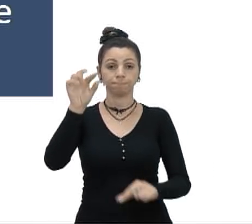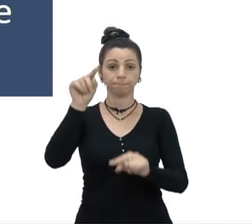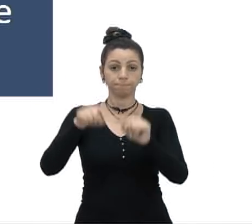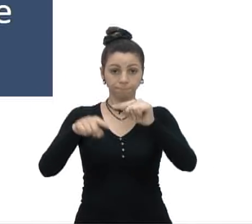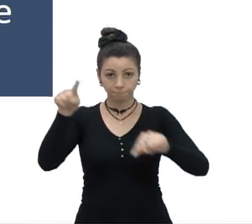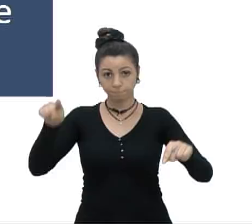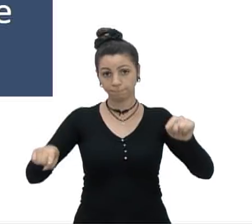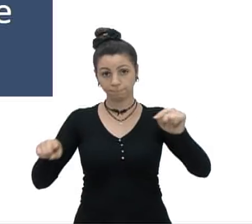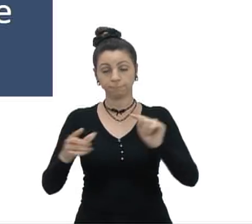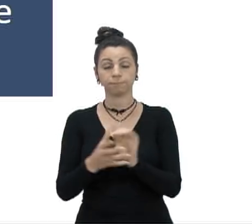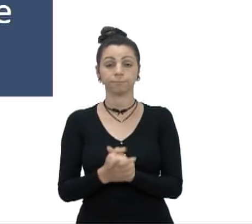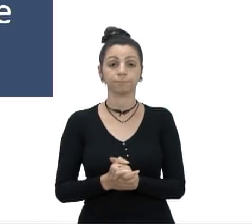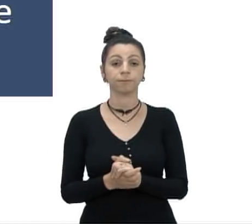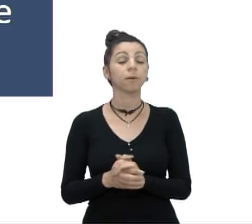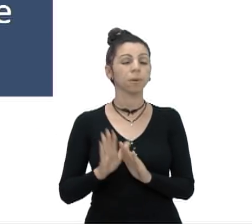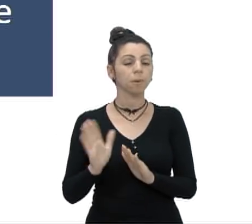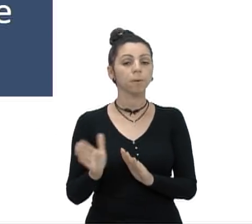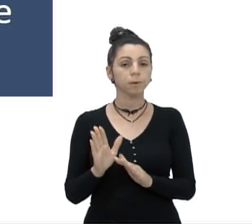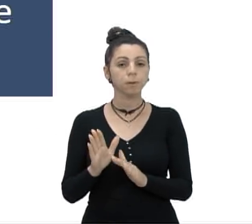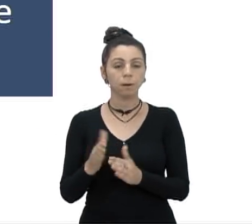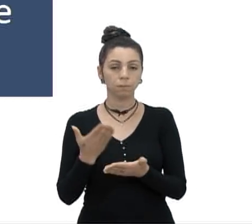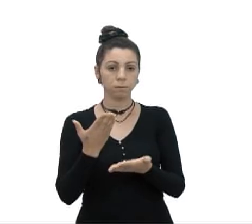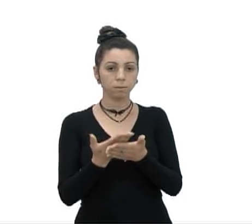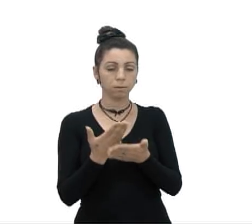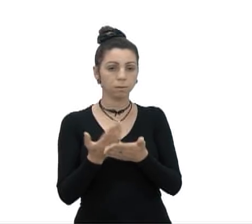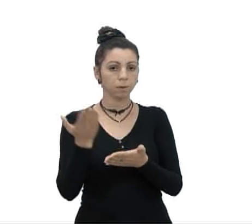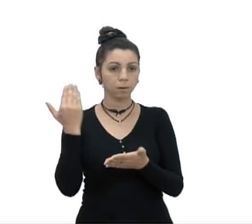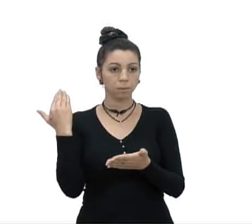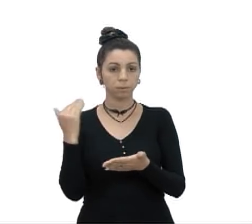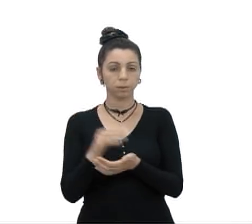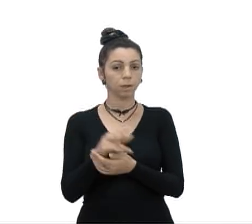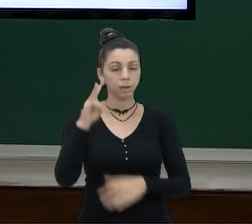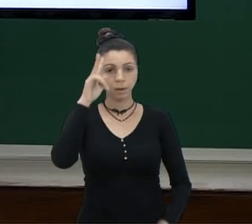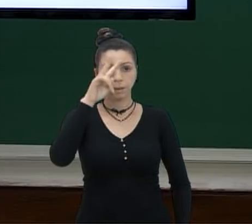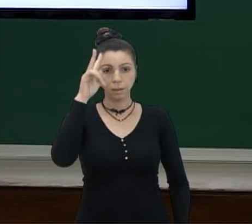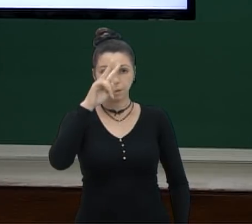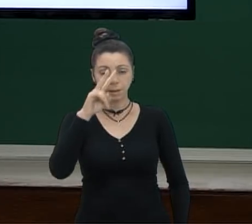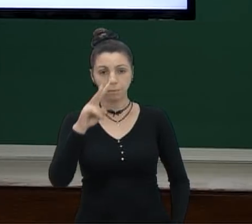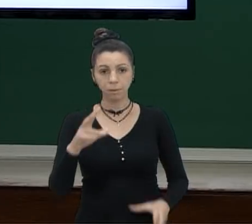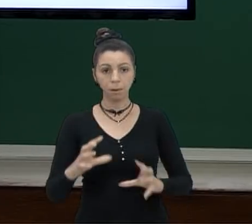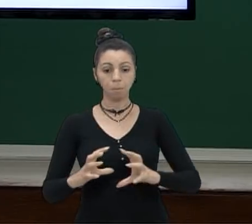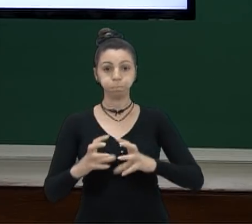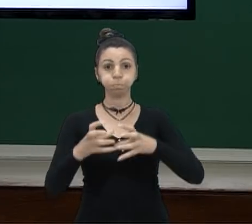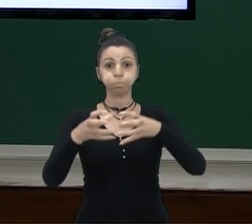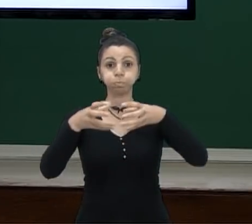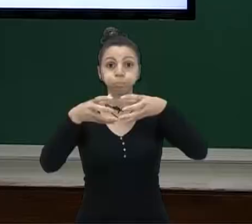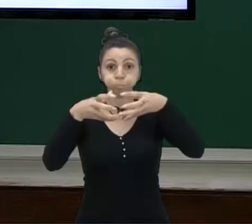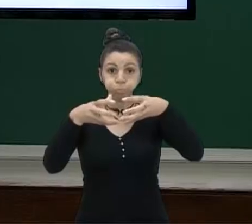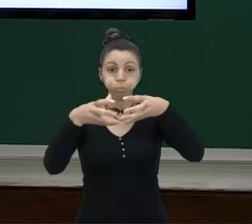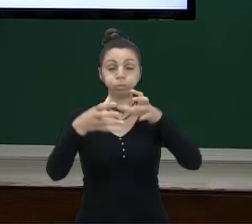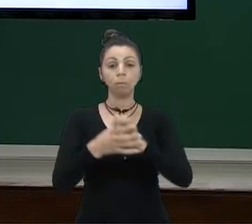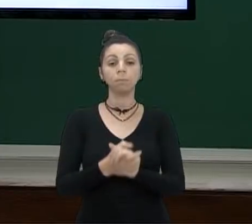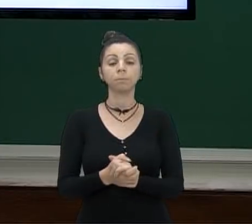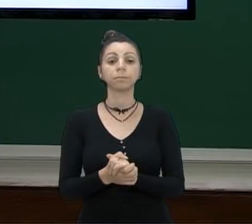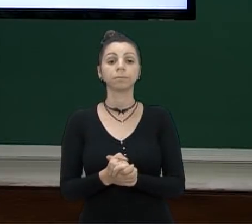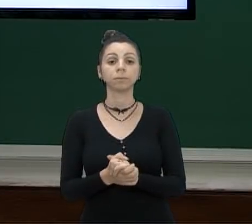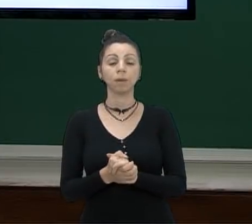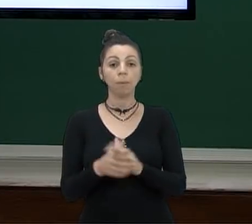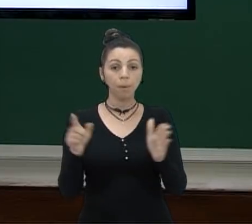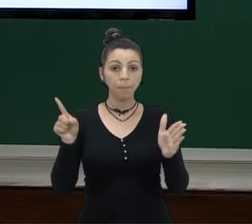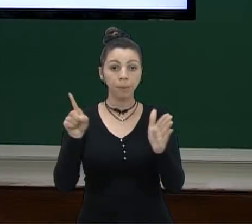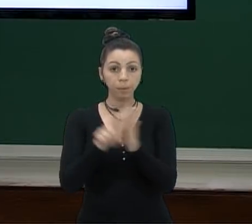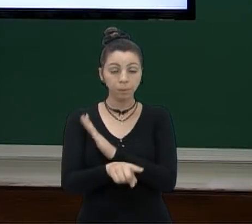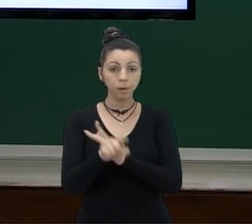eu já conversei com vocês na aula passada. Lembra quando eu trouxe a bexiga? Então, a gente vai fazer um quiz e eu vou mostrar